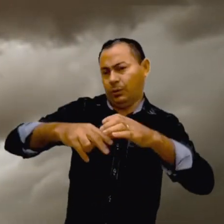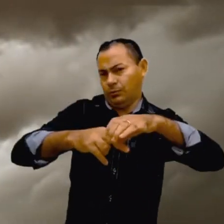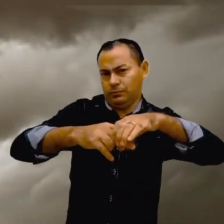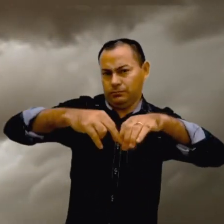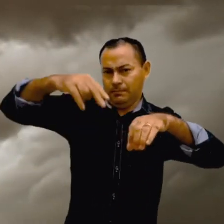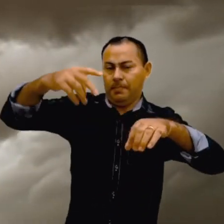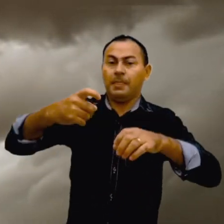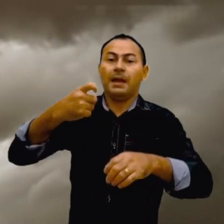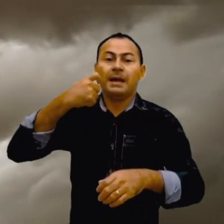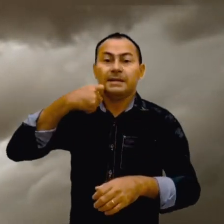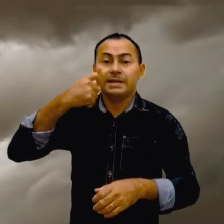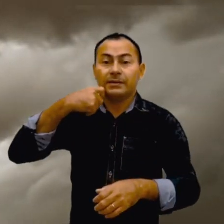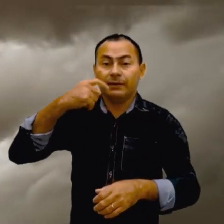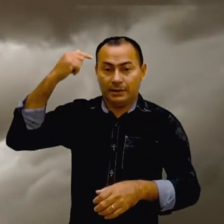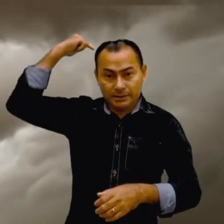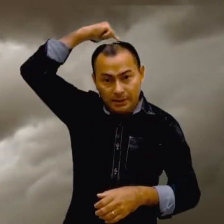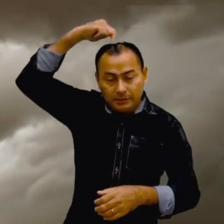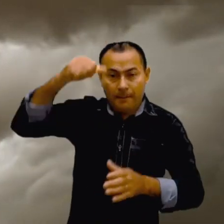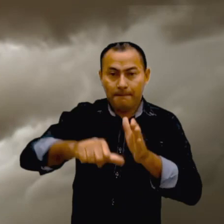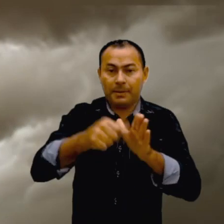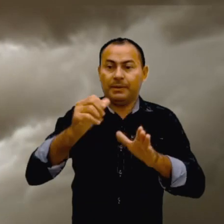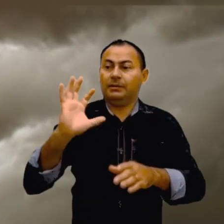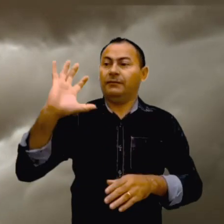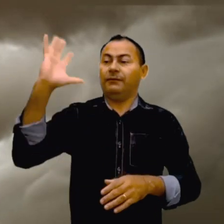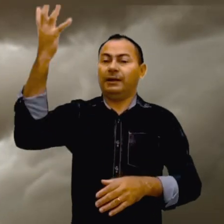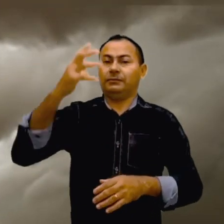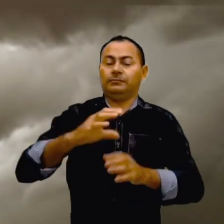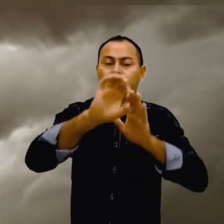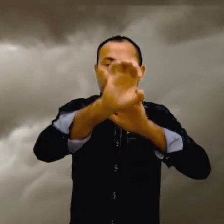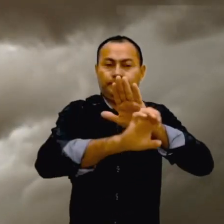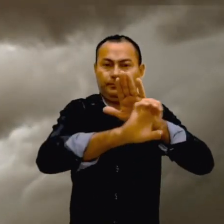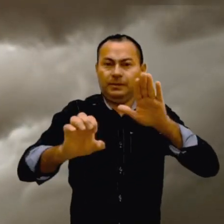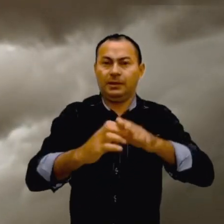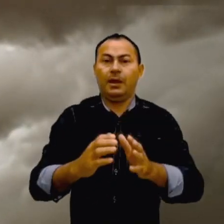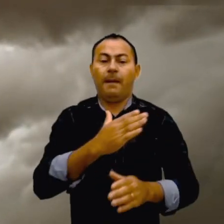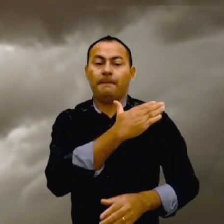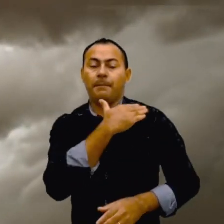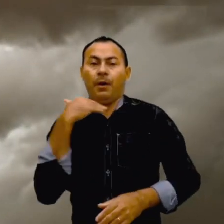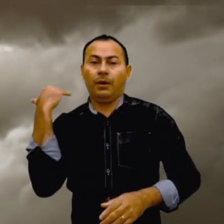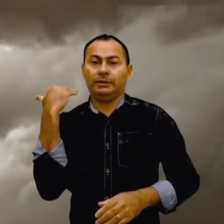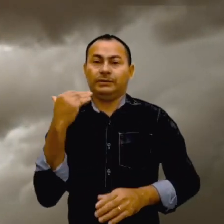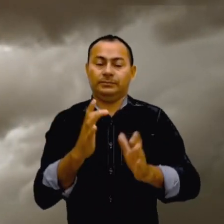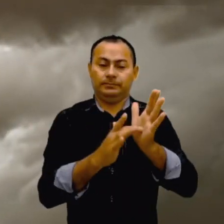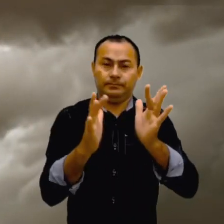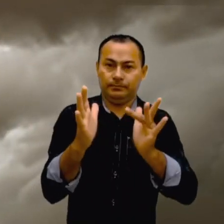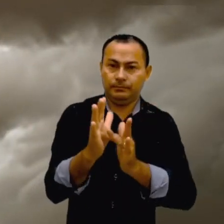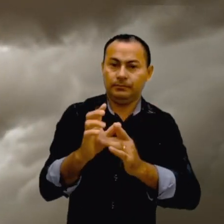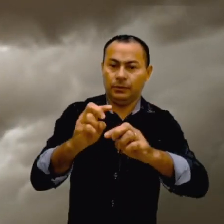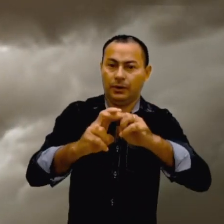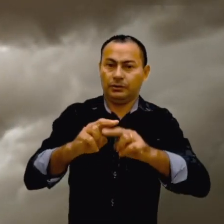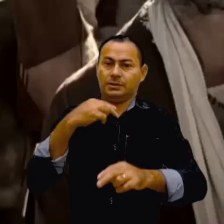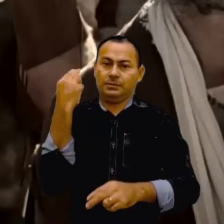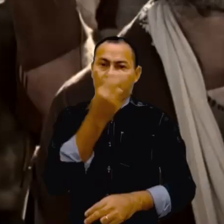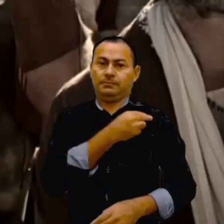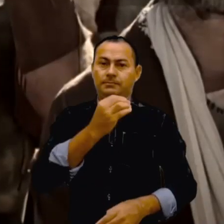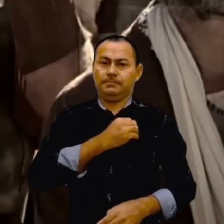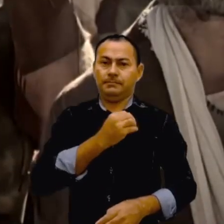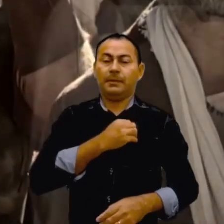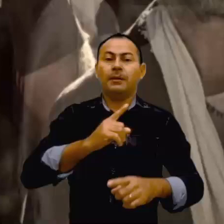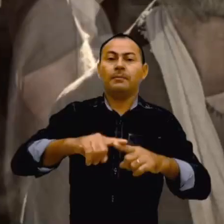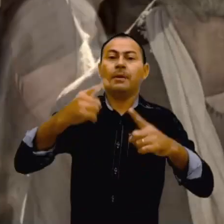A Sexta-feira Santa se refere ao primeiro fato do Evangelho, ou seja, a morte de Jesus Cristo pelos nossos